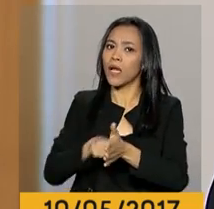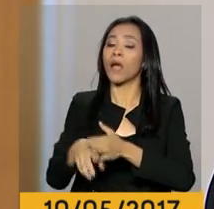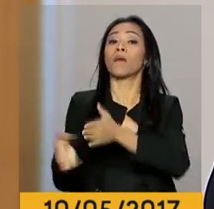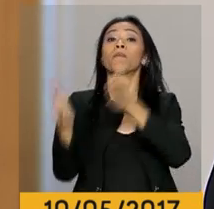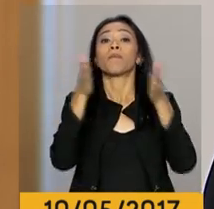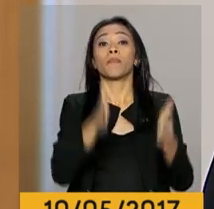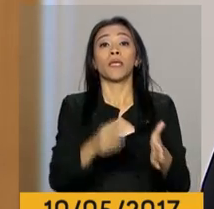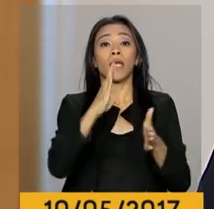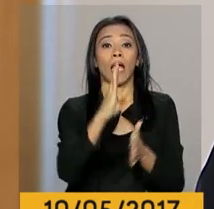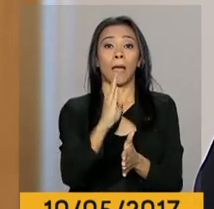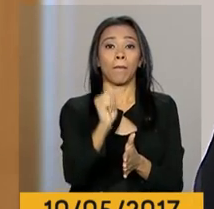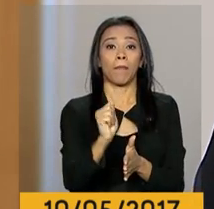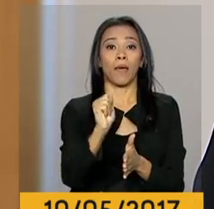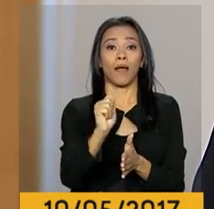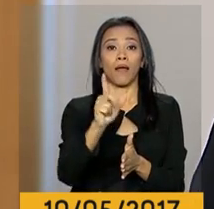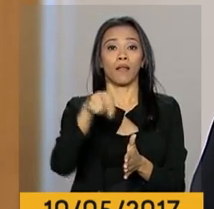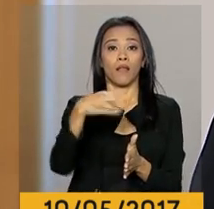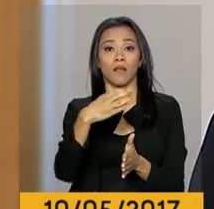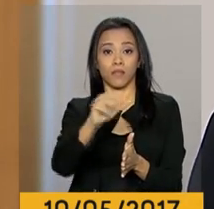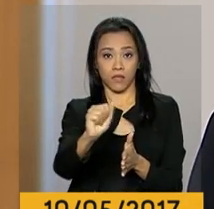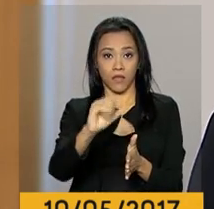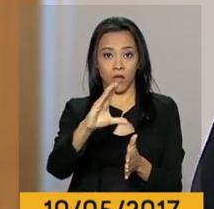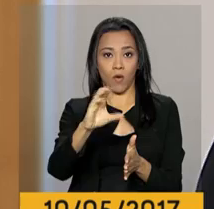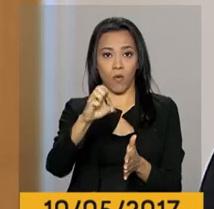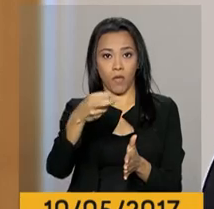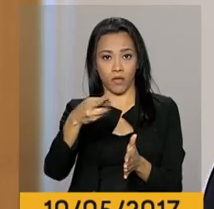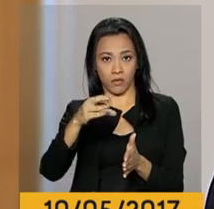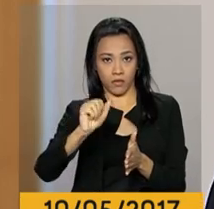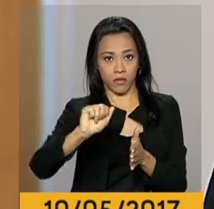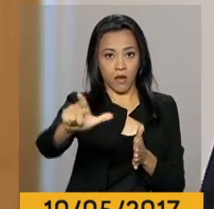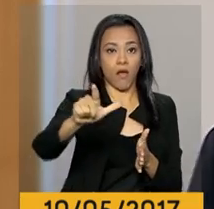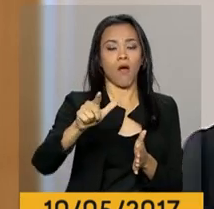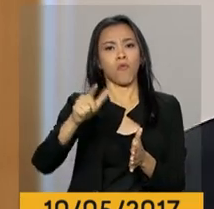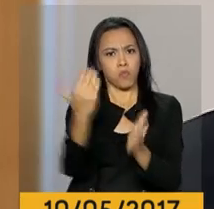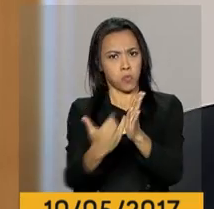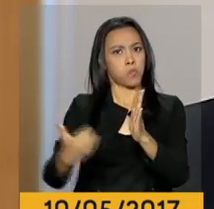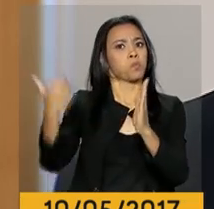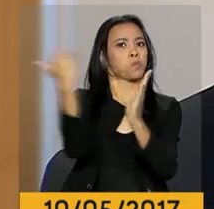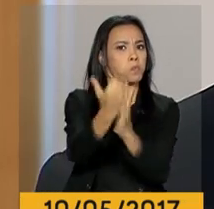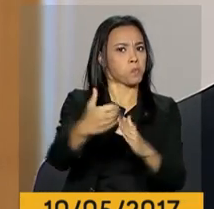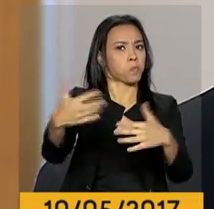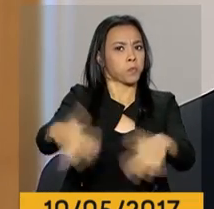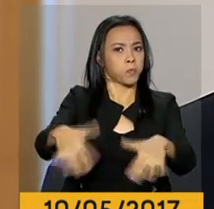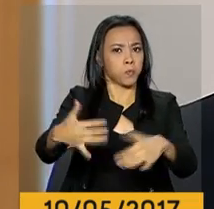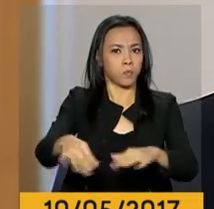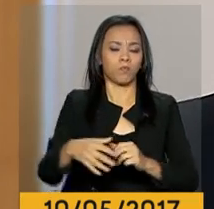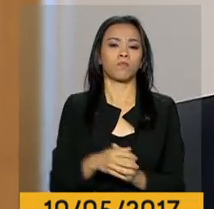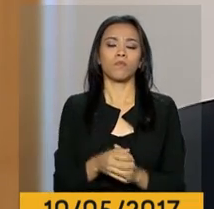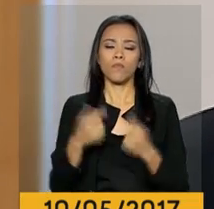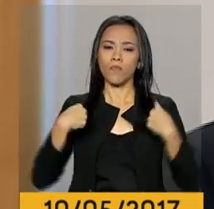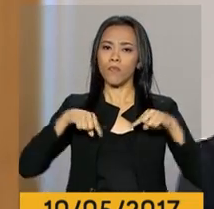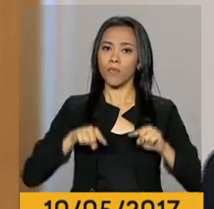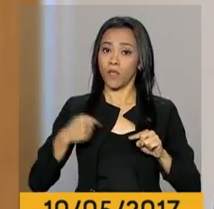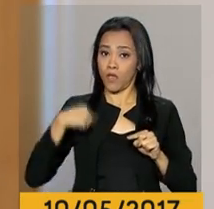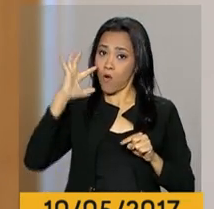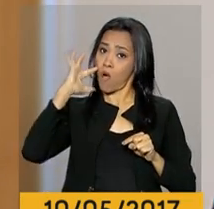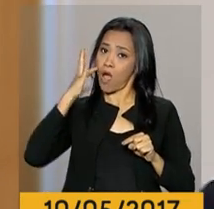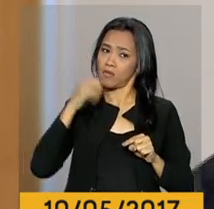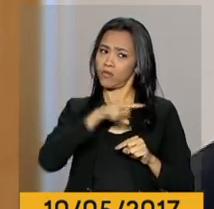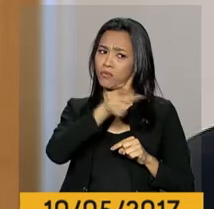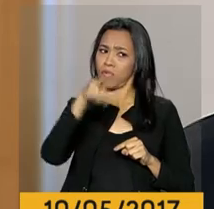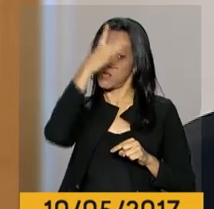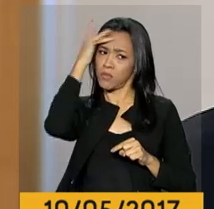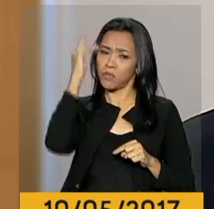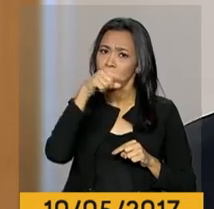comercial registra seguidos superavits né e eu acho até convenhamos que os brasileiros estão